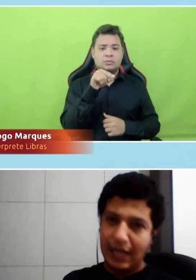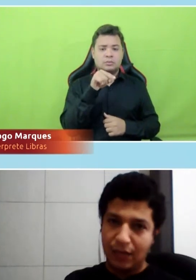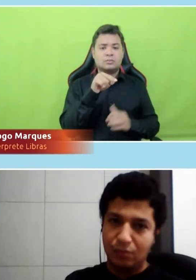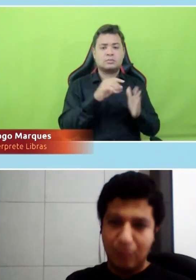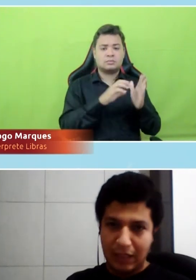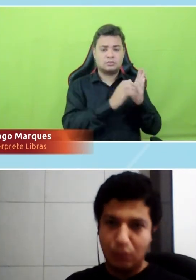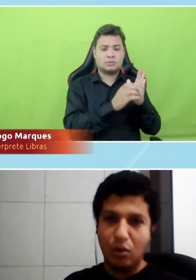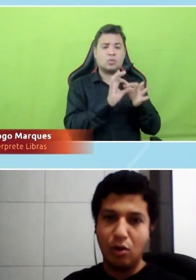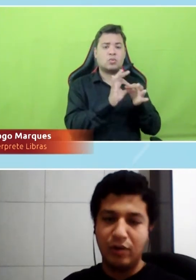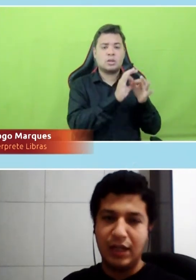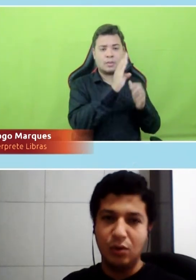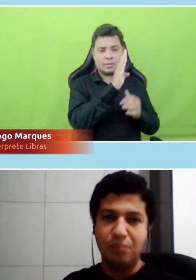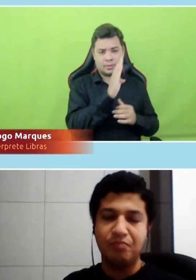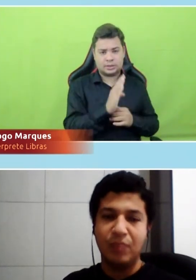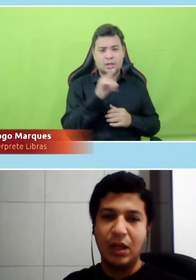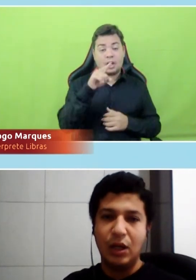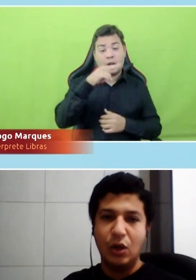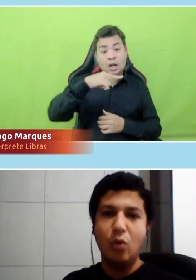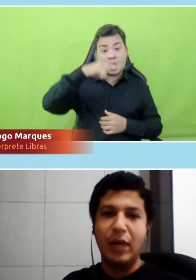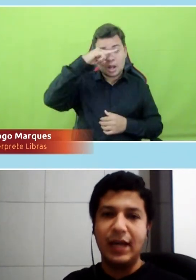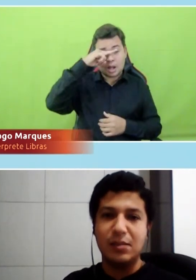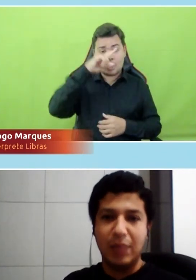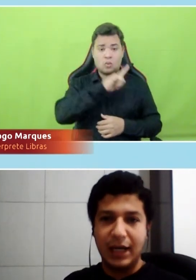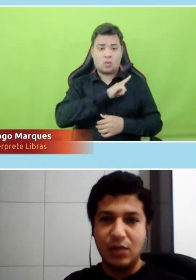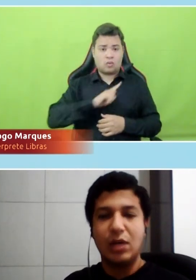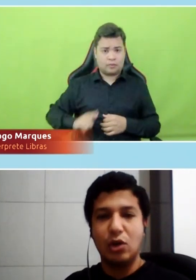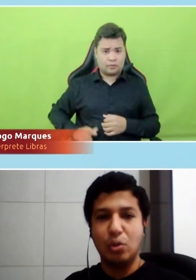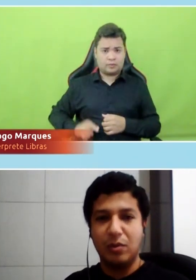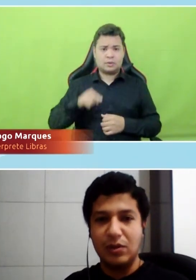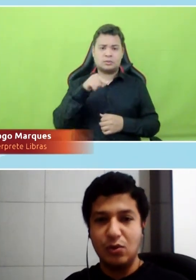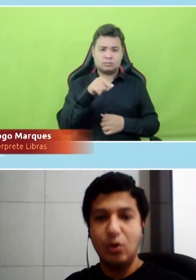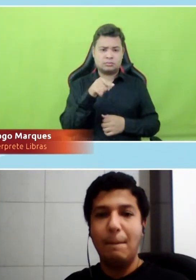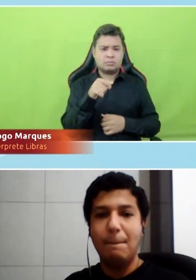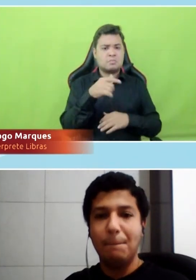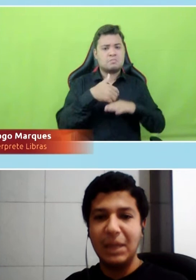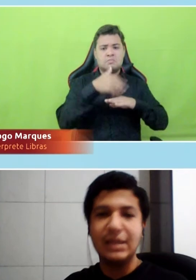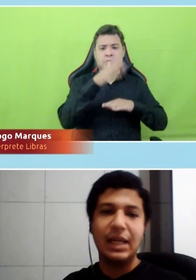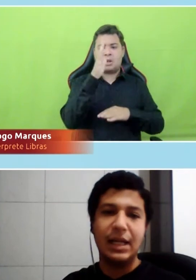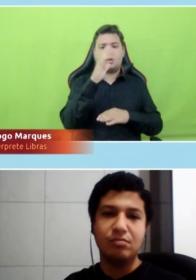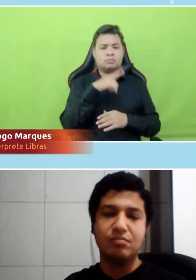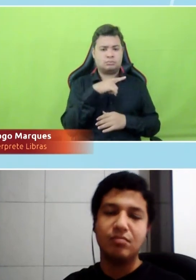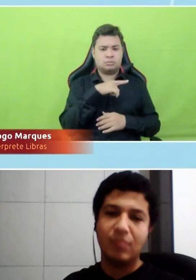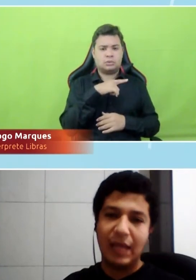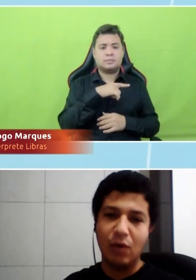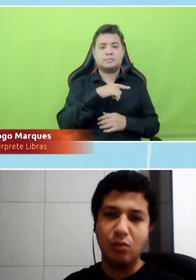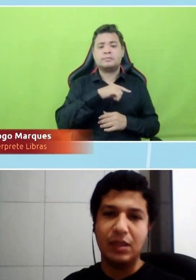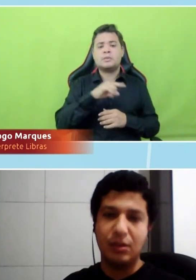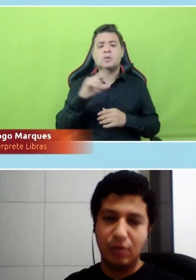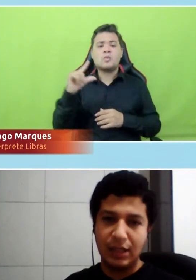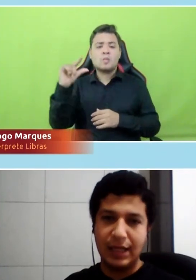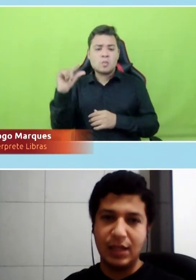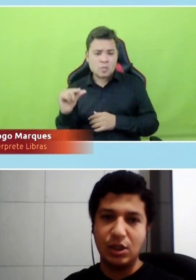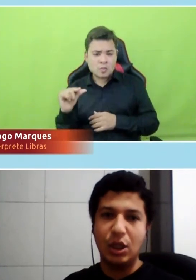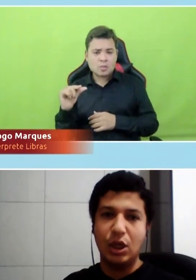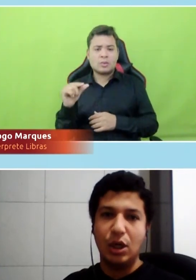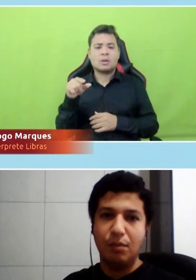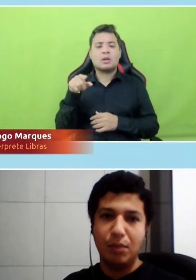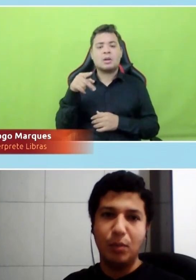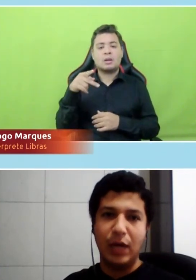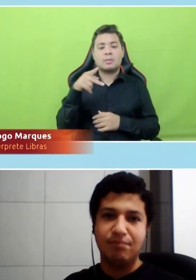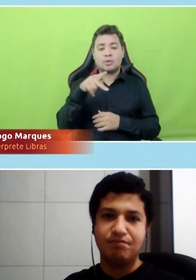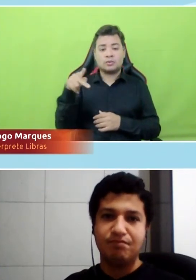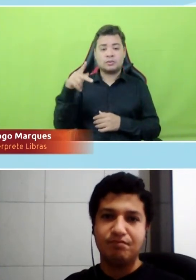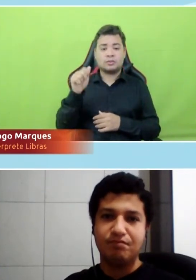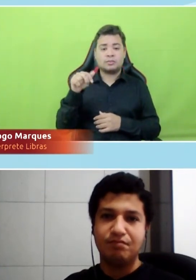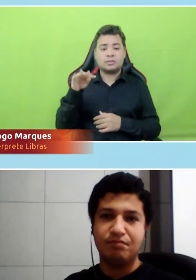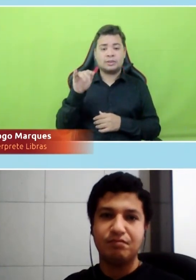Caiado, atual governador. O mais baixo é o do professor Pantaleão, da UP, Unidade Popular.